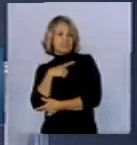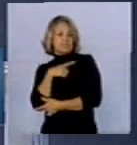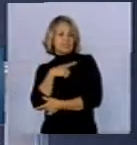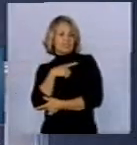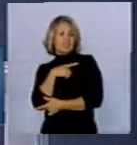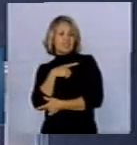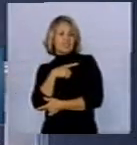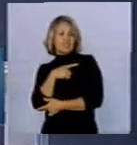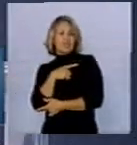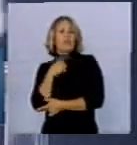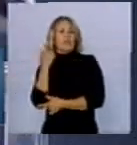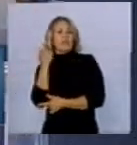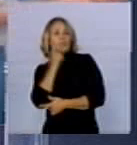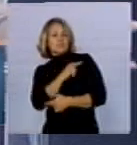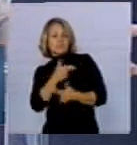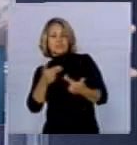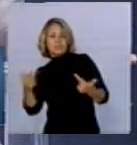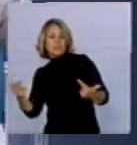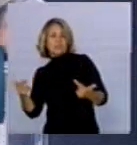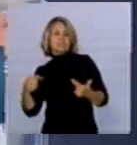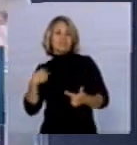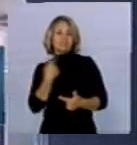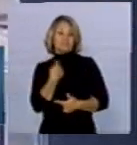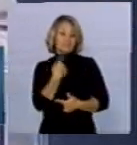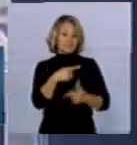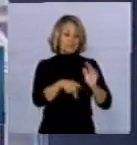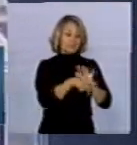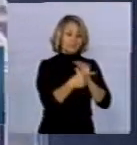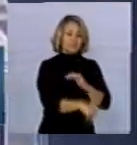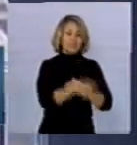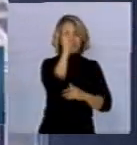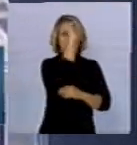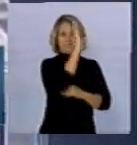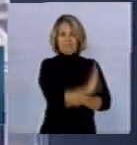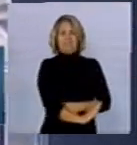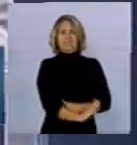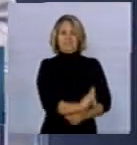pegar uma caroninha nós no nosso próprio mercado